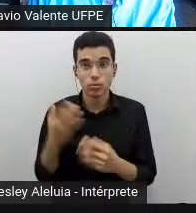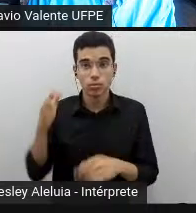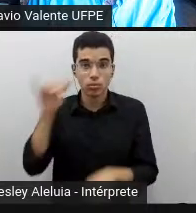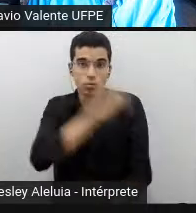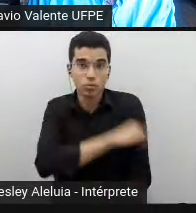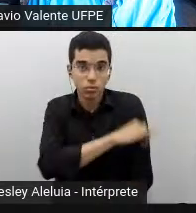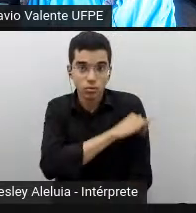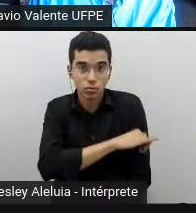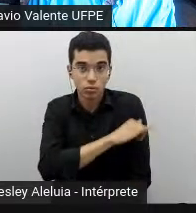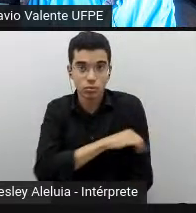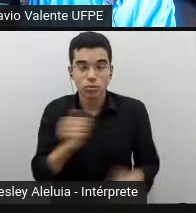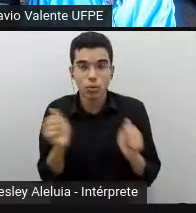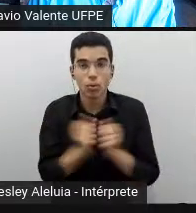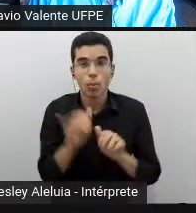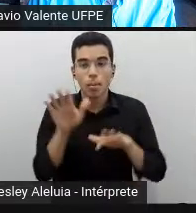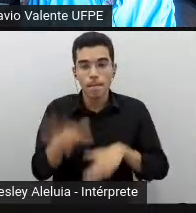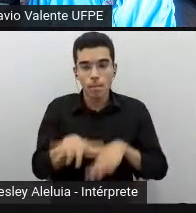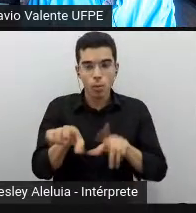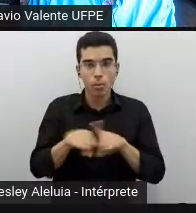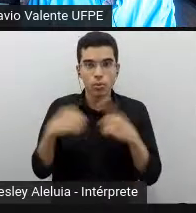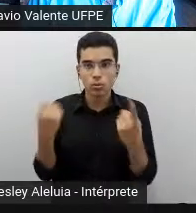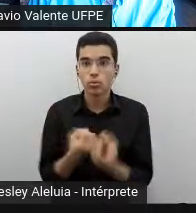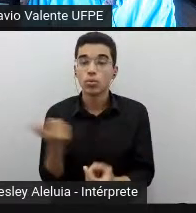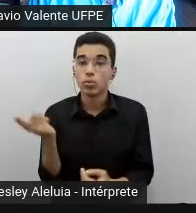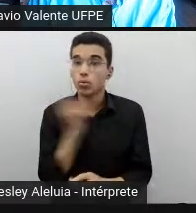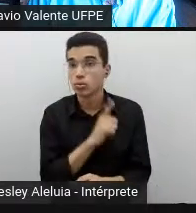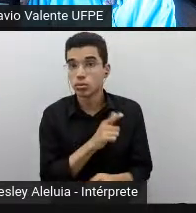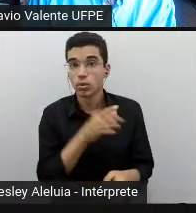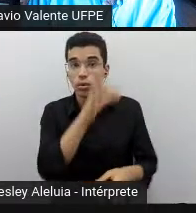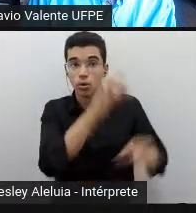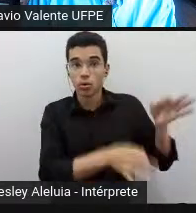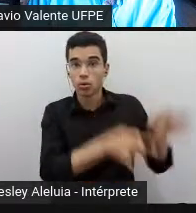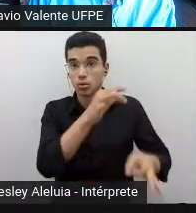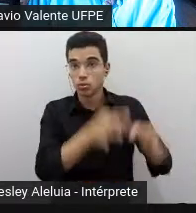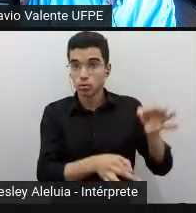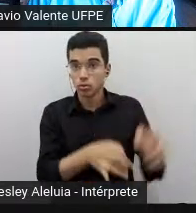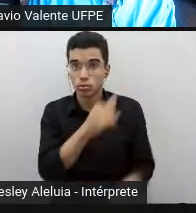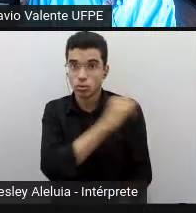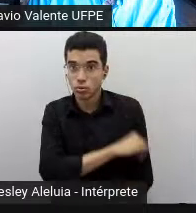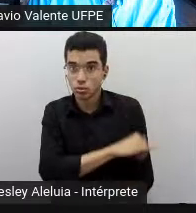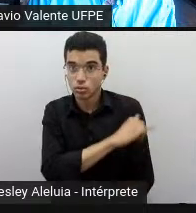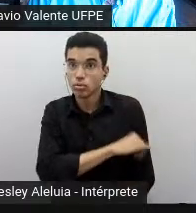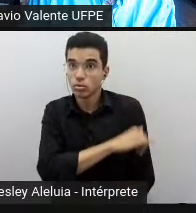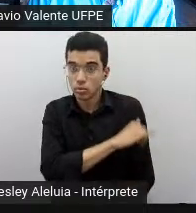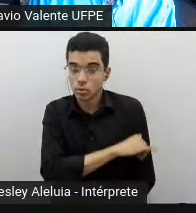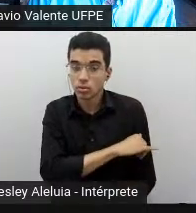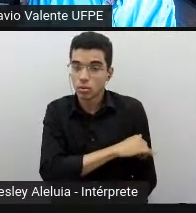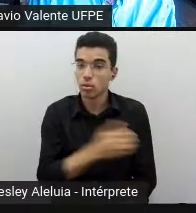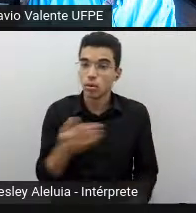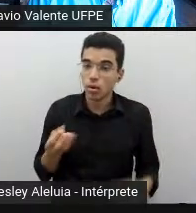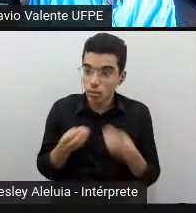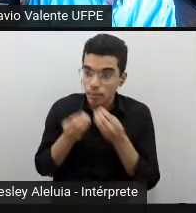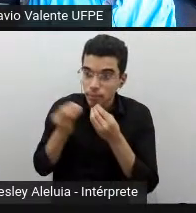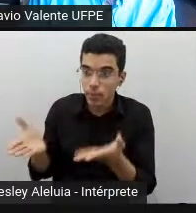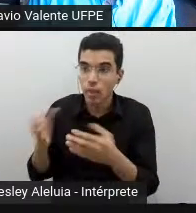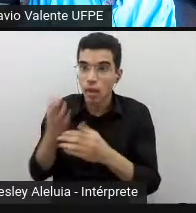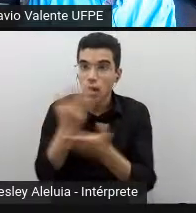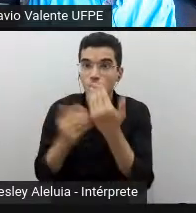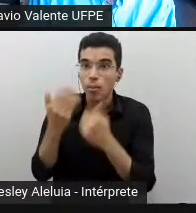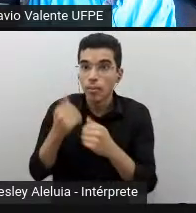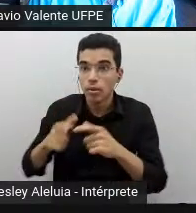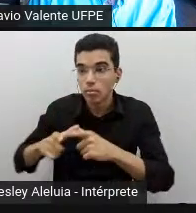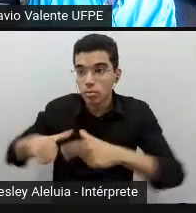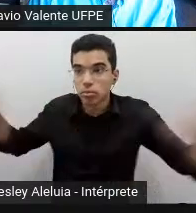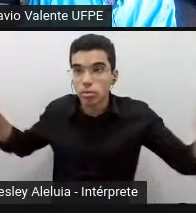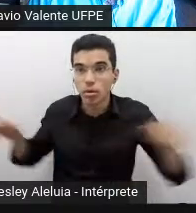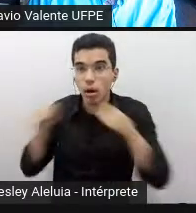conseguiram uma decisão do Judiciário do Rio de Janeiro favorável à expansão da distribuição de alimentos para todas as